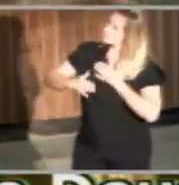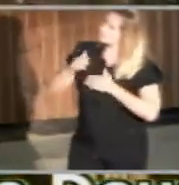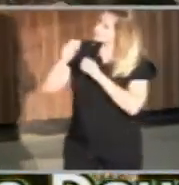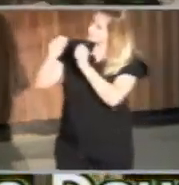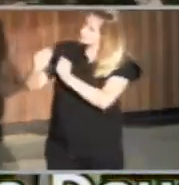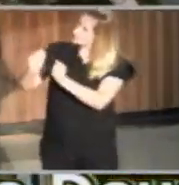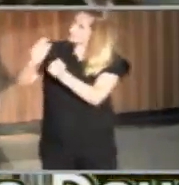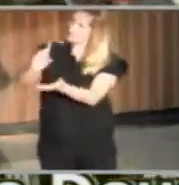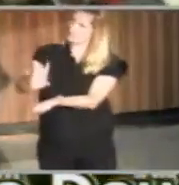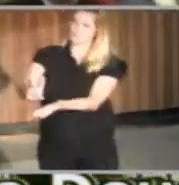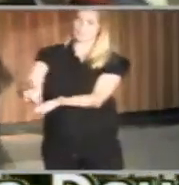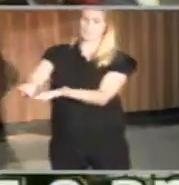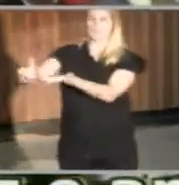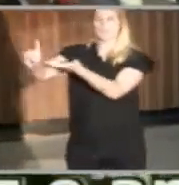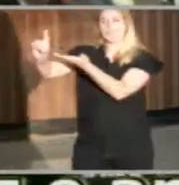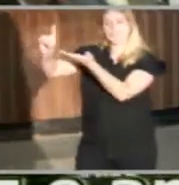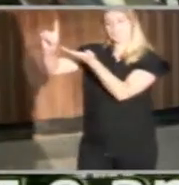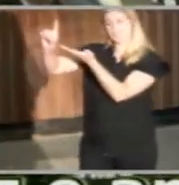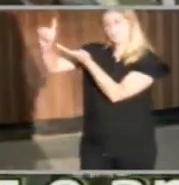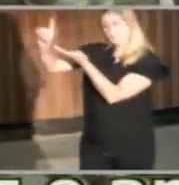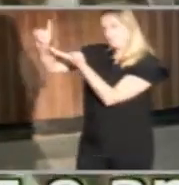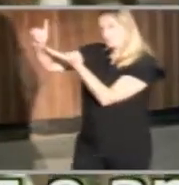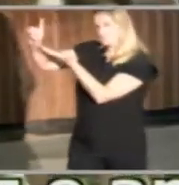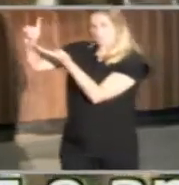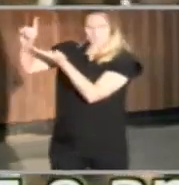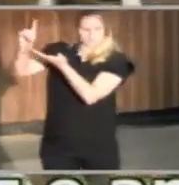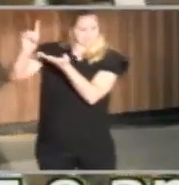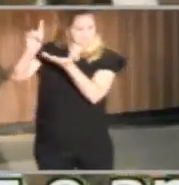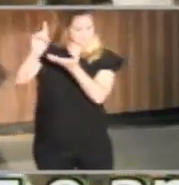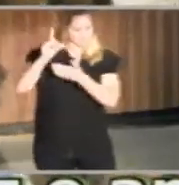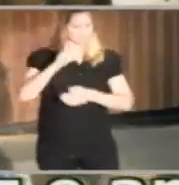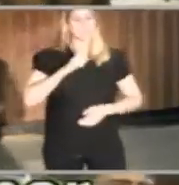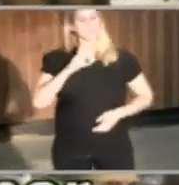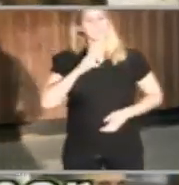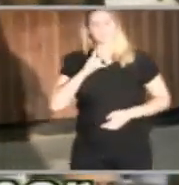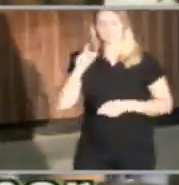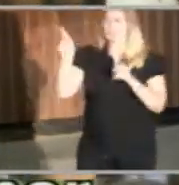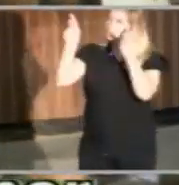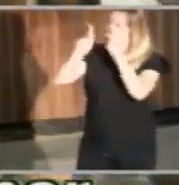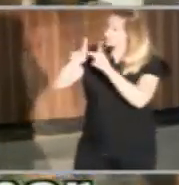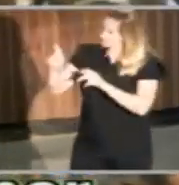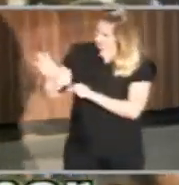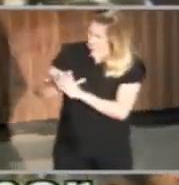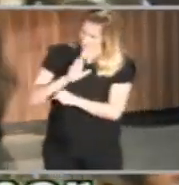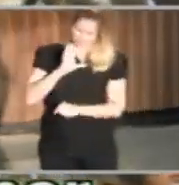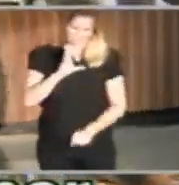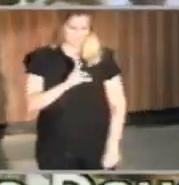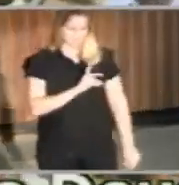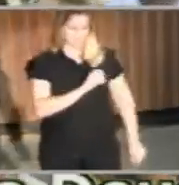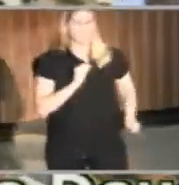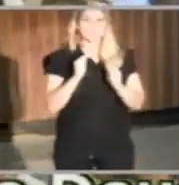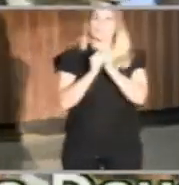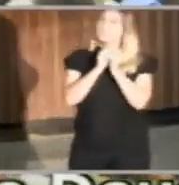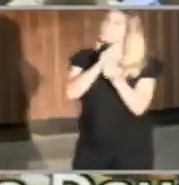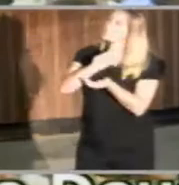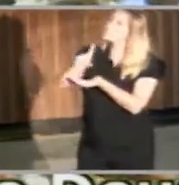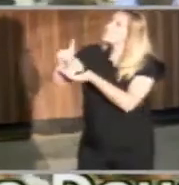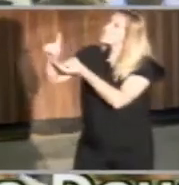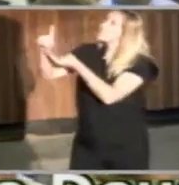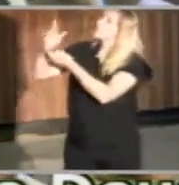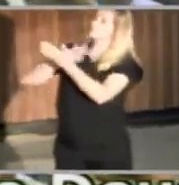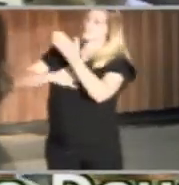descansando no poder de Deus. Tenho paz e amor junto ao meu Senhor.